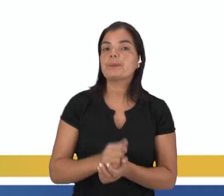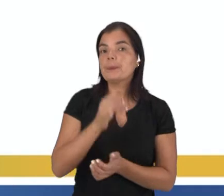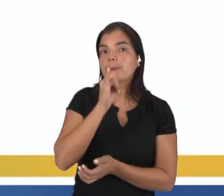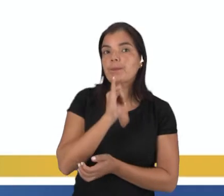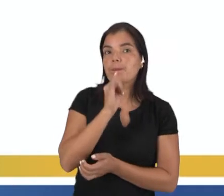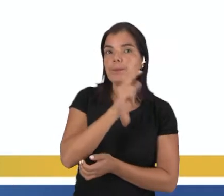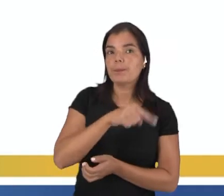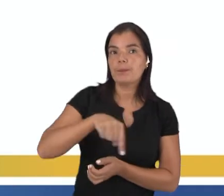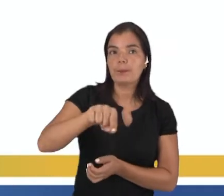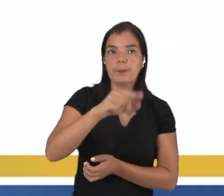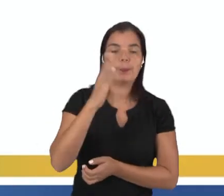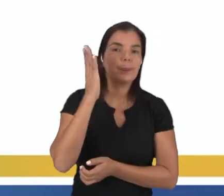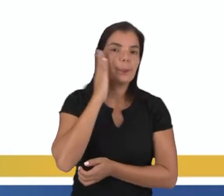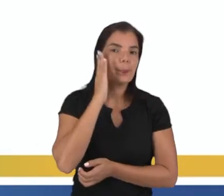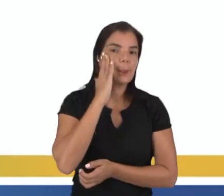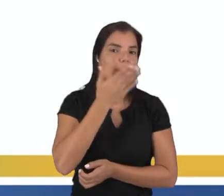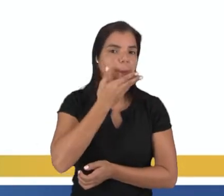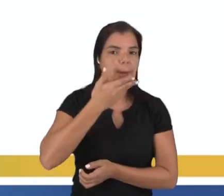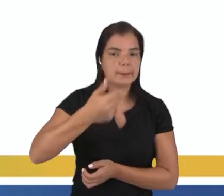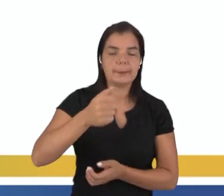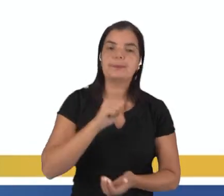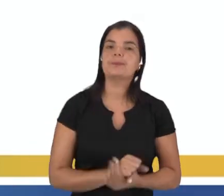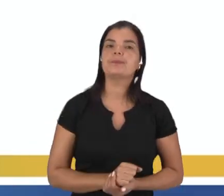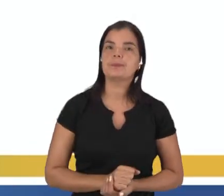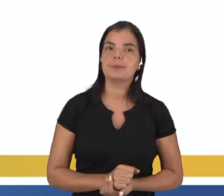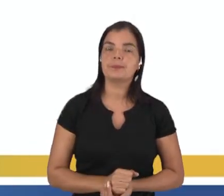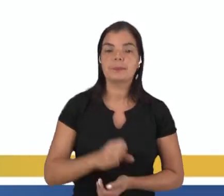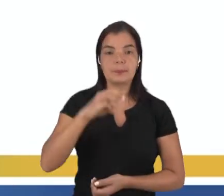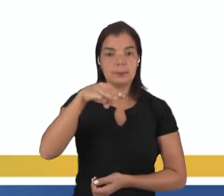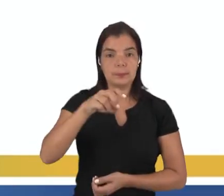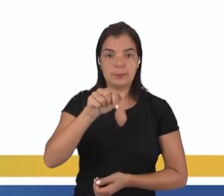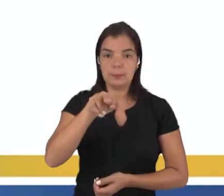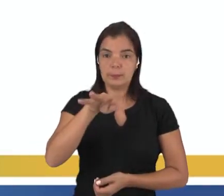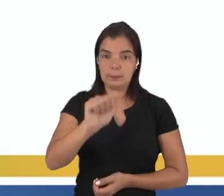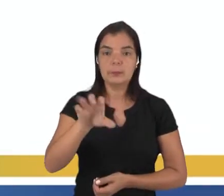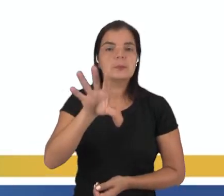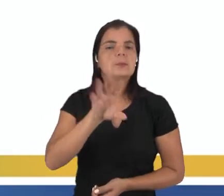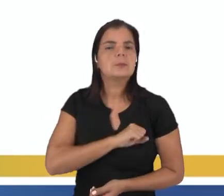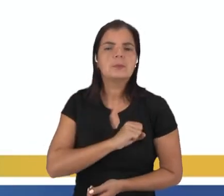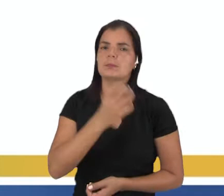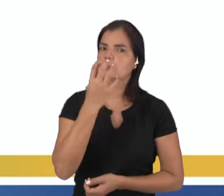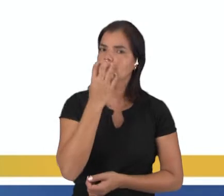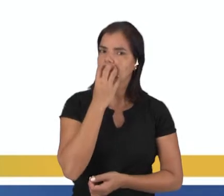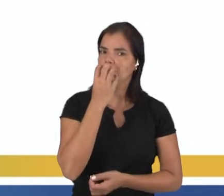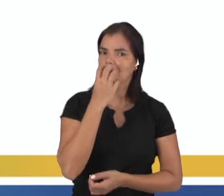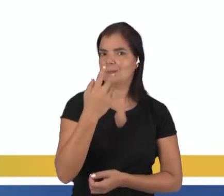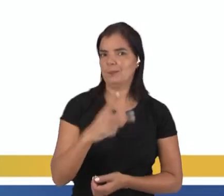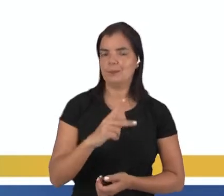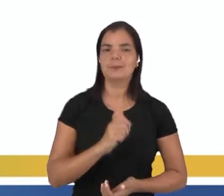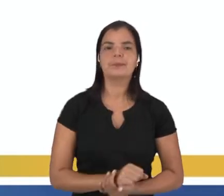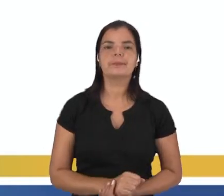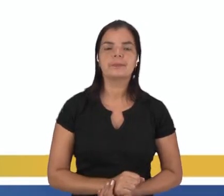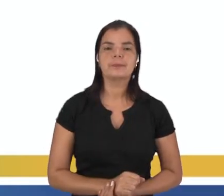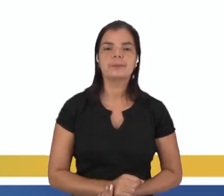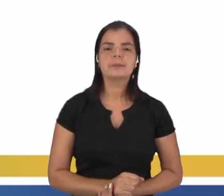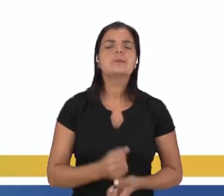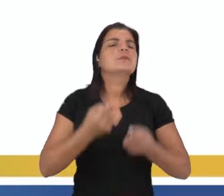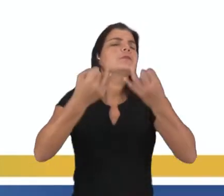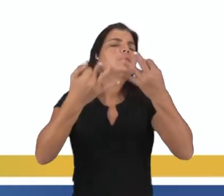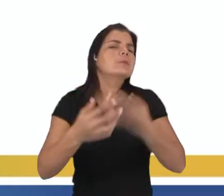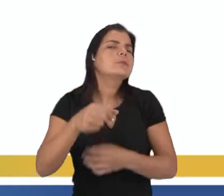exemplo para você entender melhor. Maria ama seu cachorro, tá? Nós estamos falando de